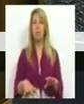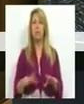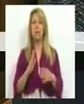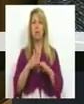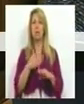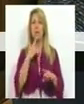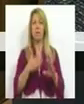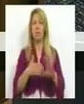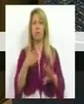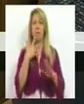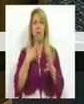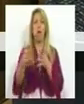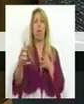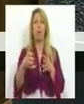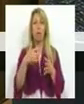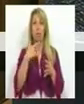mesmo leviana,